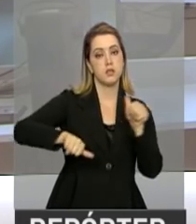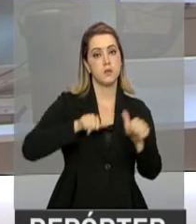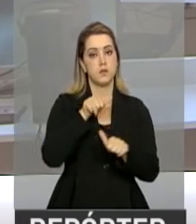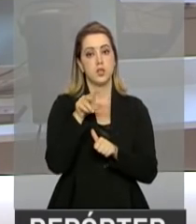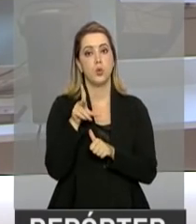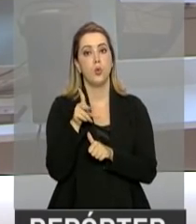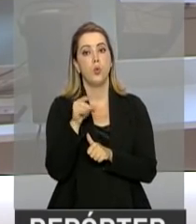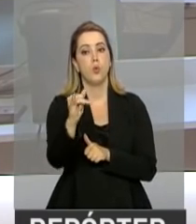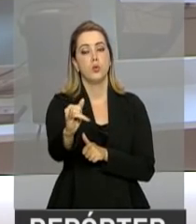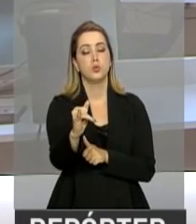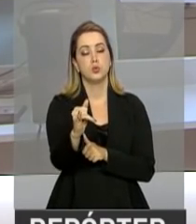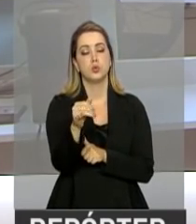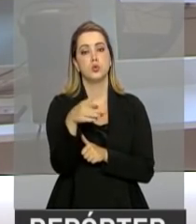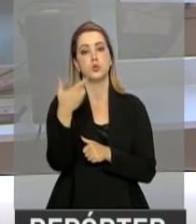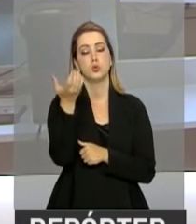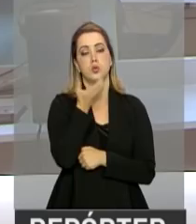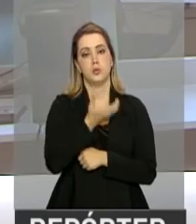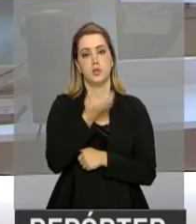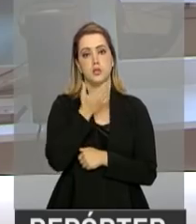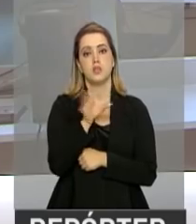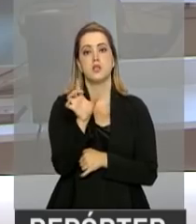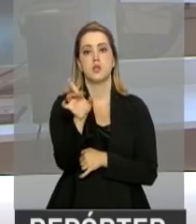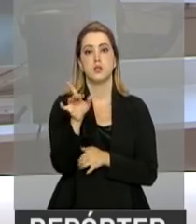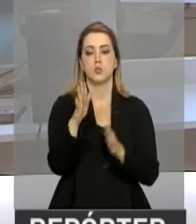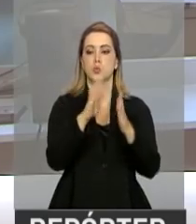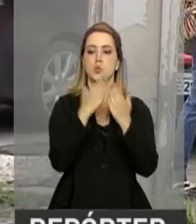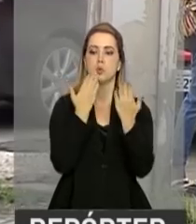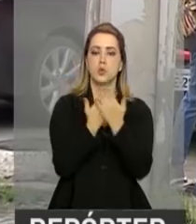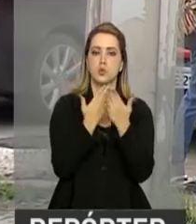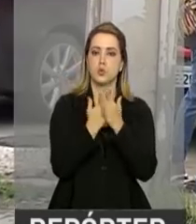objetivo é garantir a segurança na aplicação dos testes.